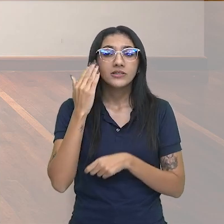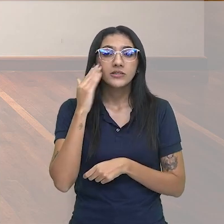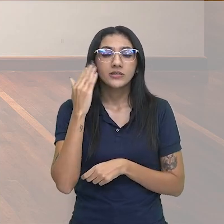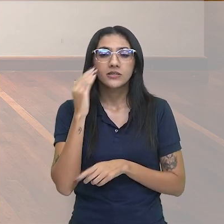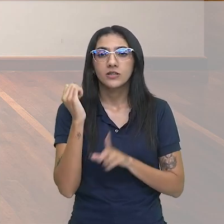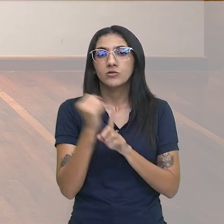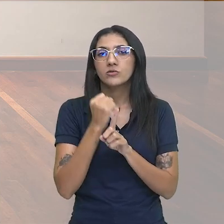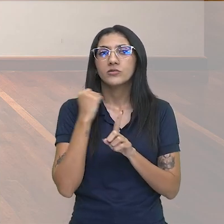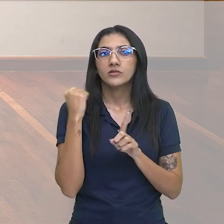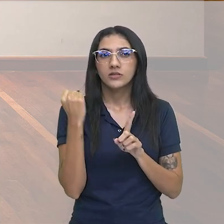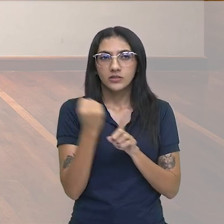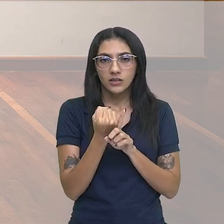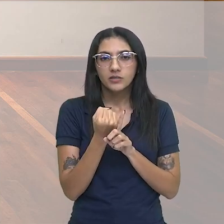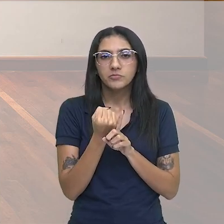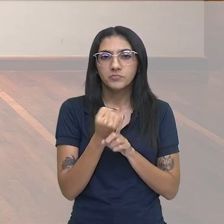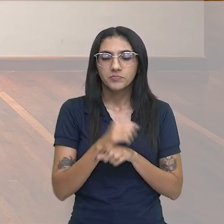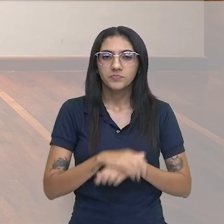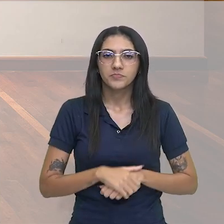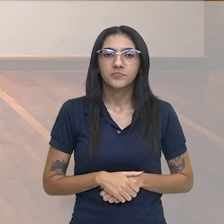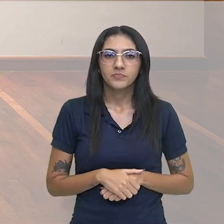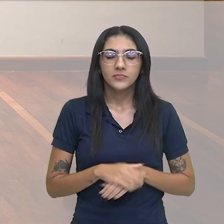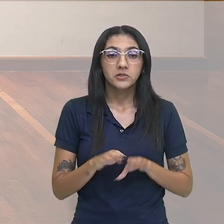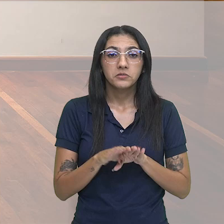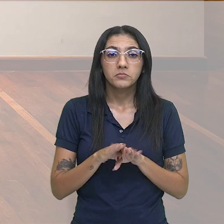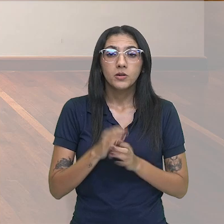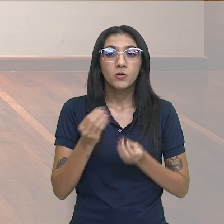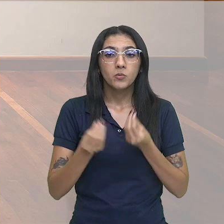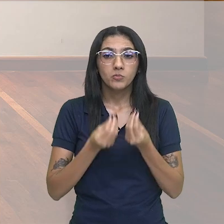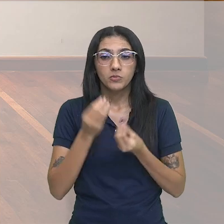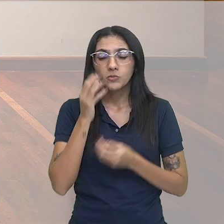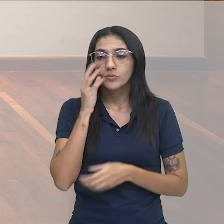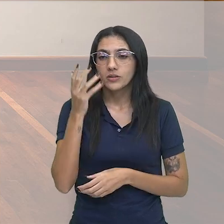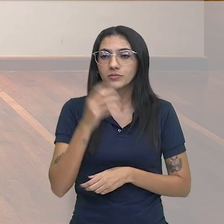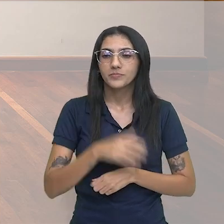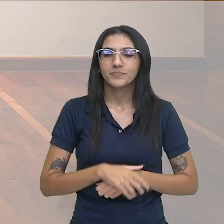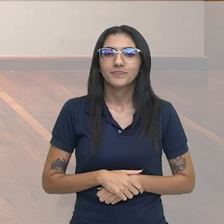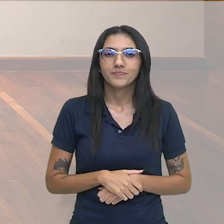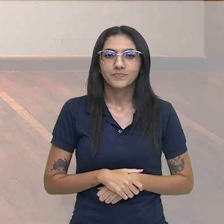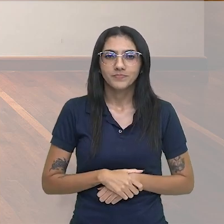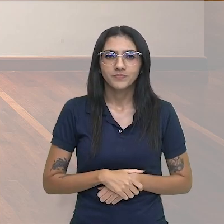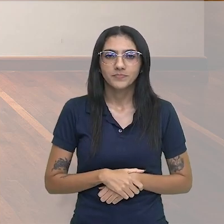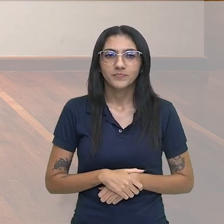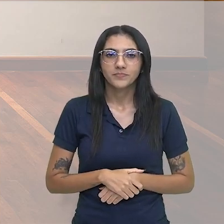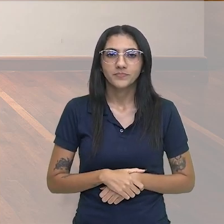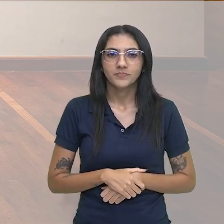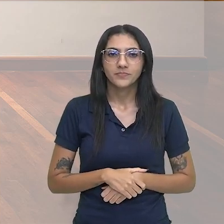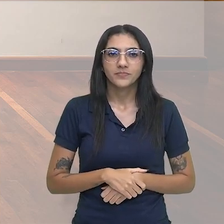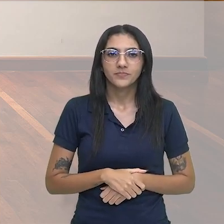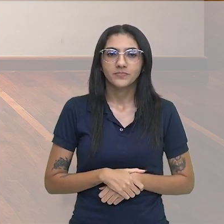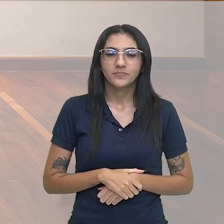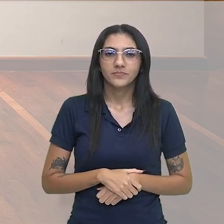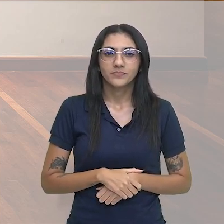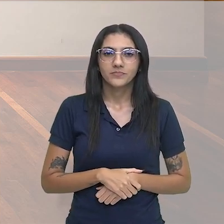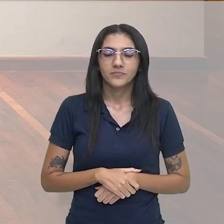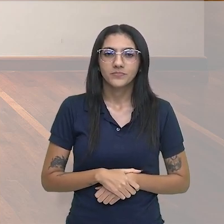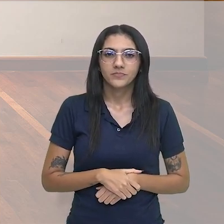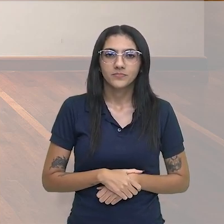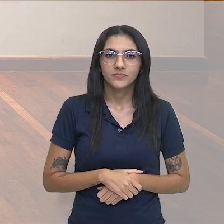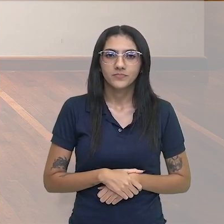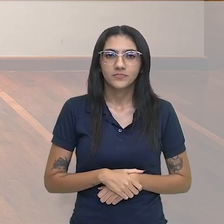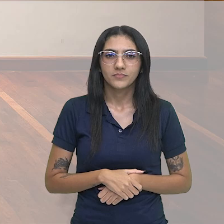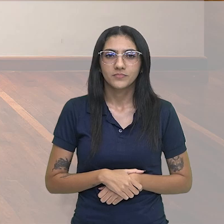sociedade, como que ela funciona, né? Para entender como que funciona a sociedade. Aí nós vamos ver depois, né, temos aí o